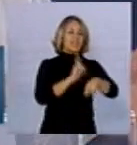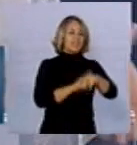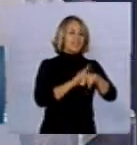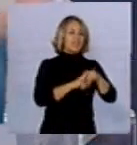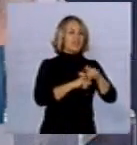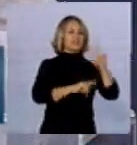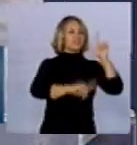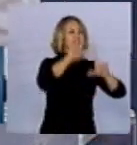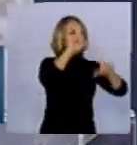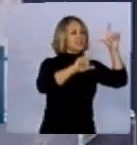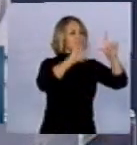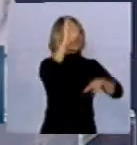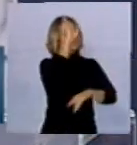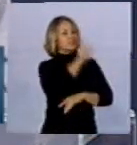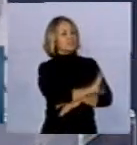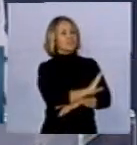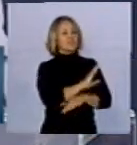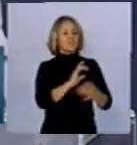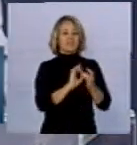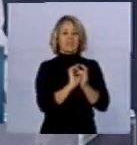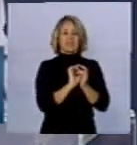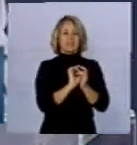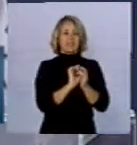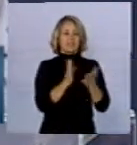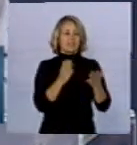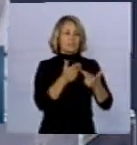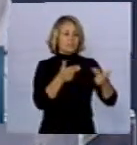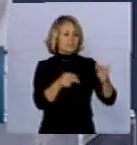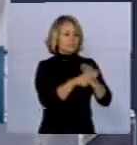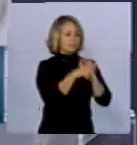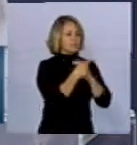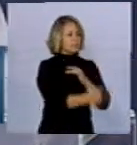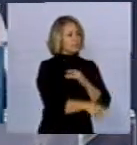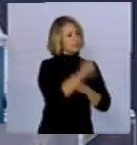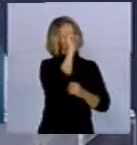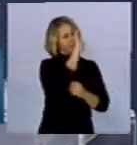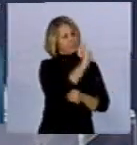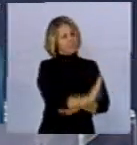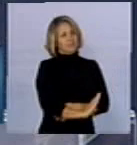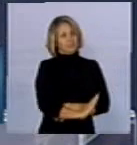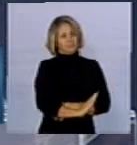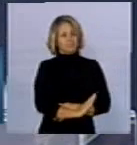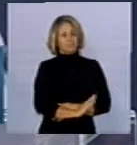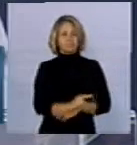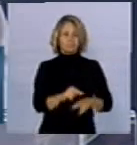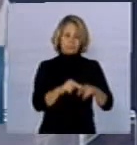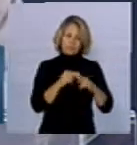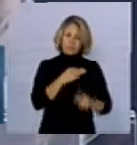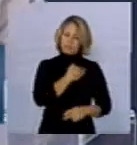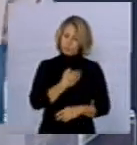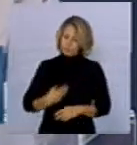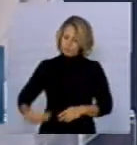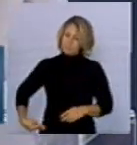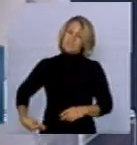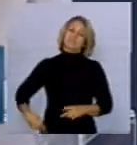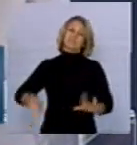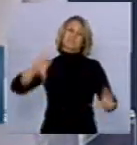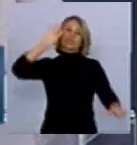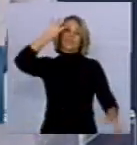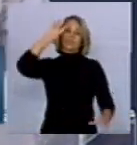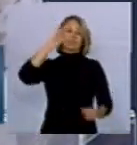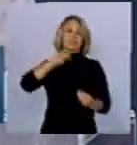aberta é mais ocupado por produto nacional então senhor Ministro encerrando aqui